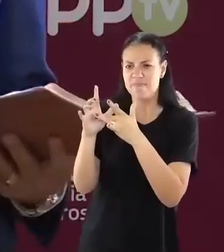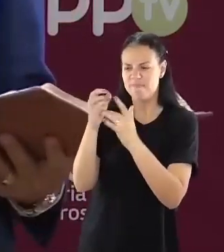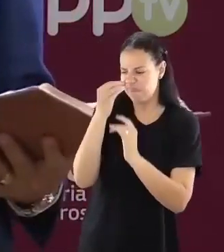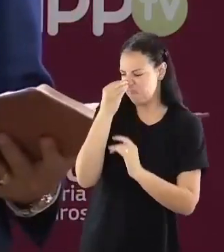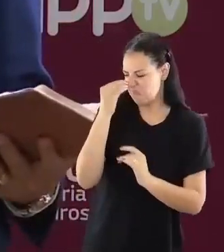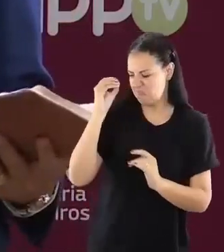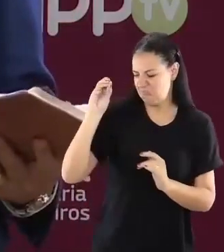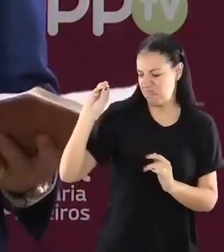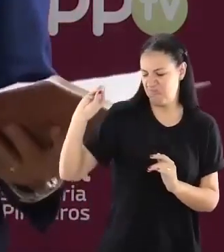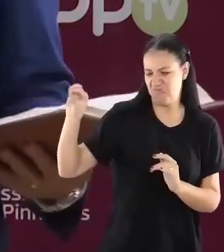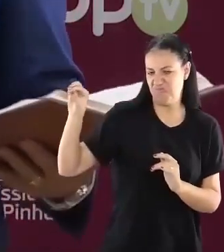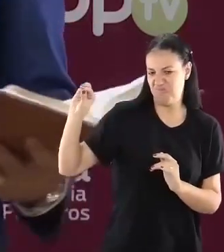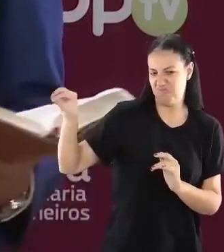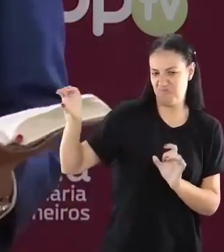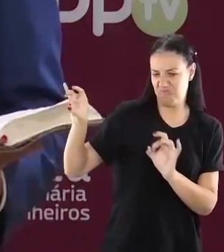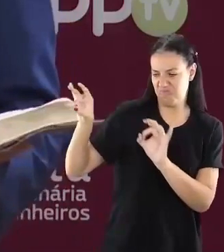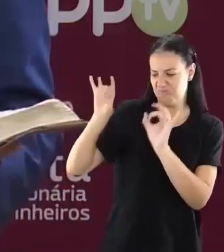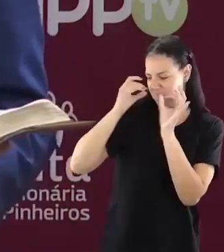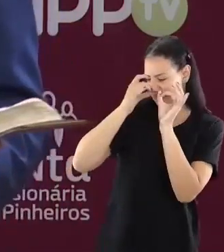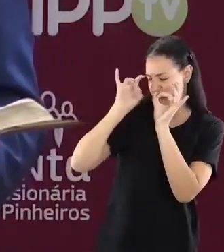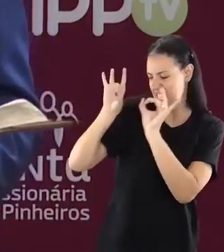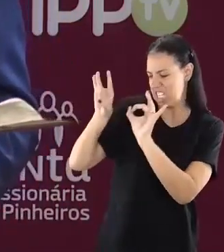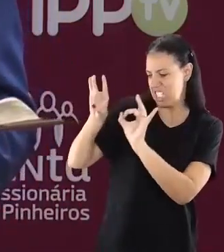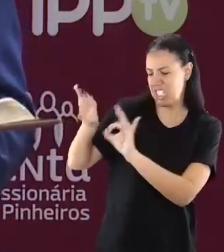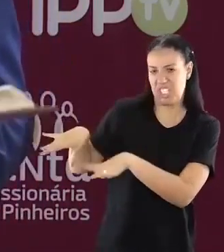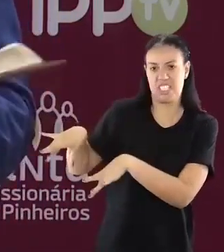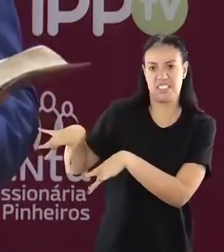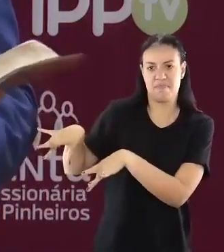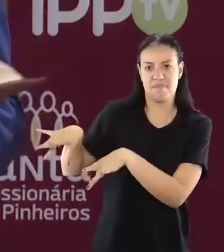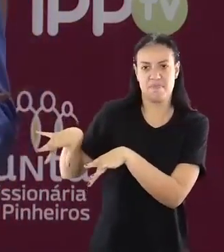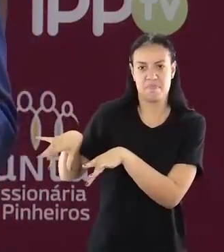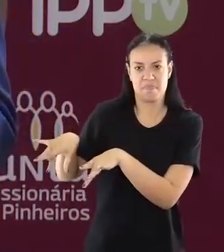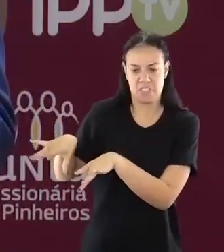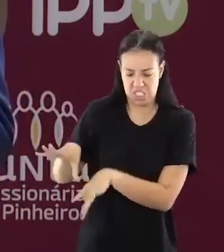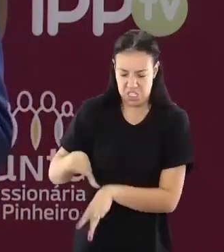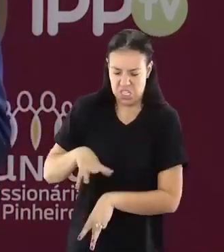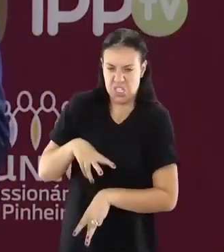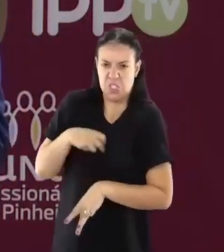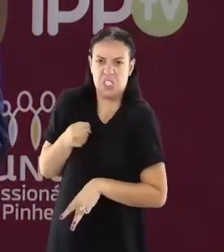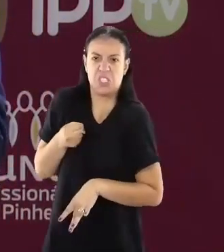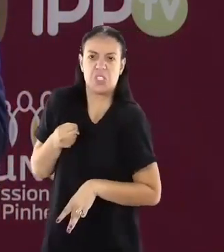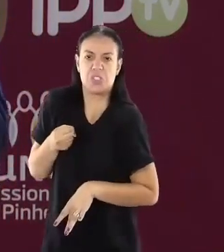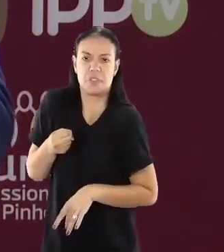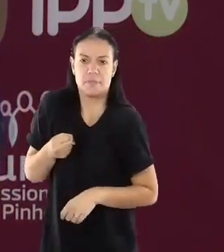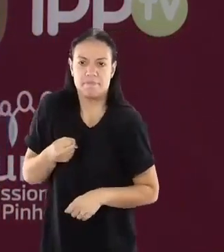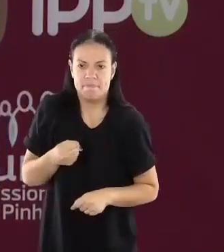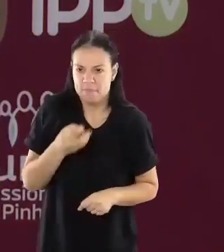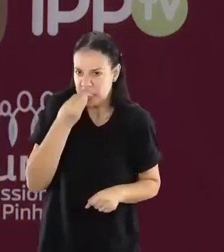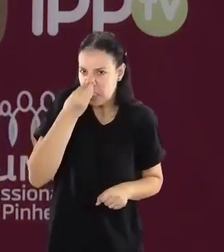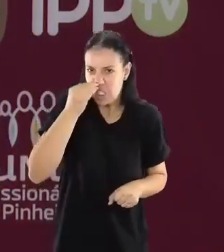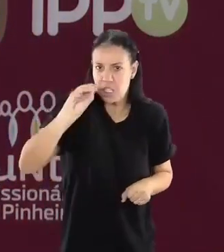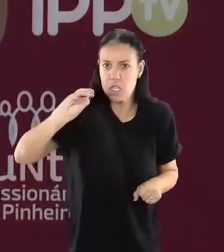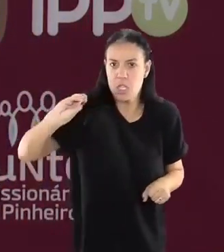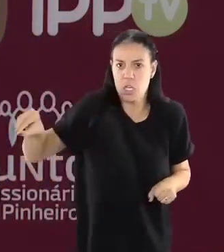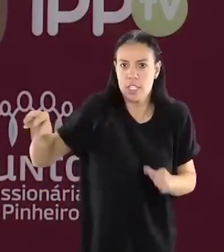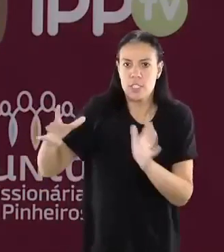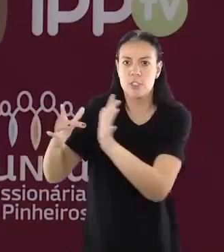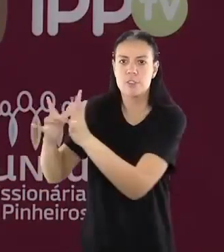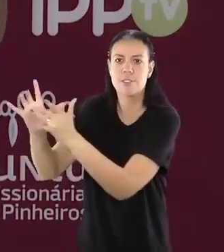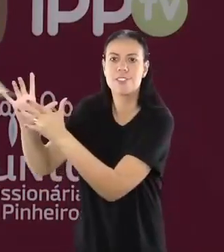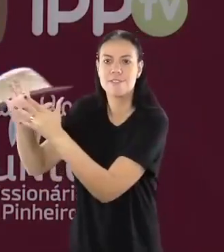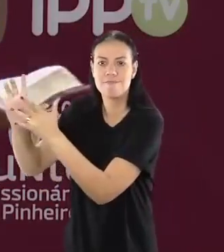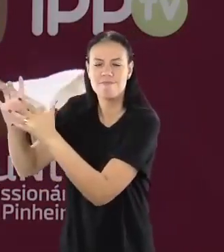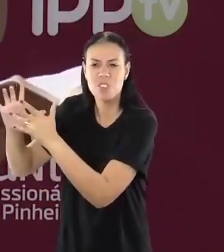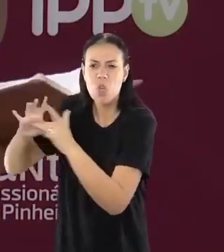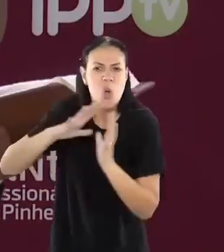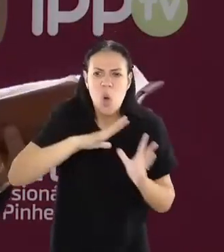hostilidade, rejeitam Jesus, odeiam Jesus, desprezam Jesus.